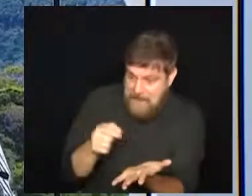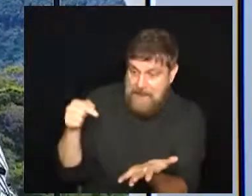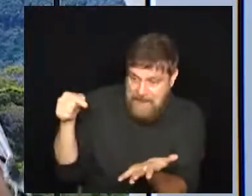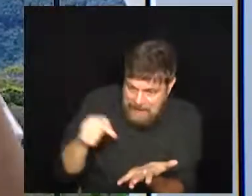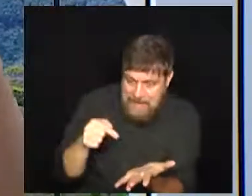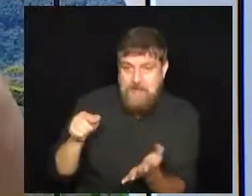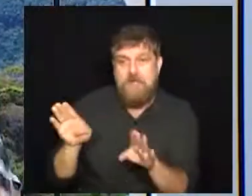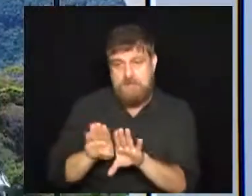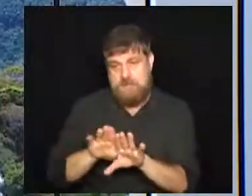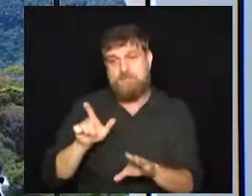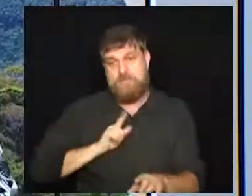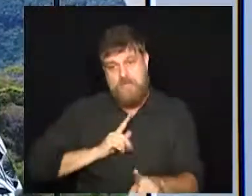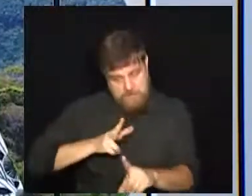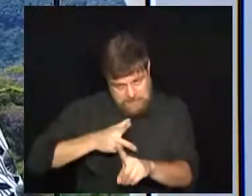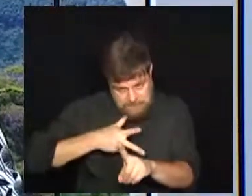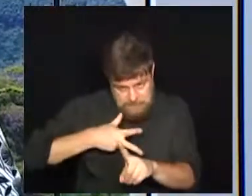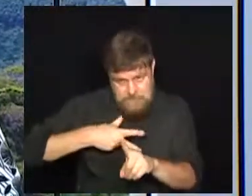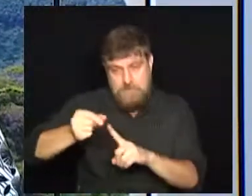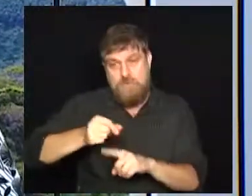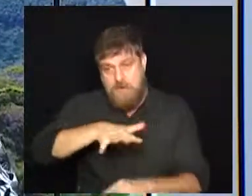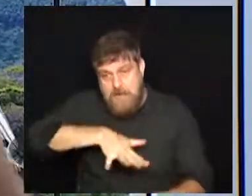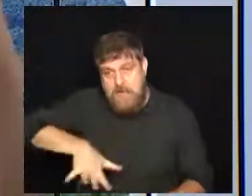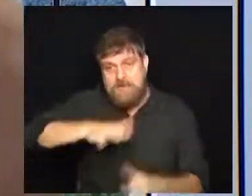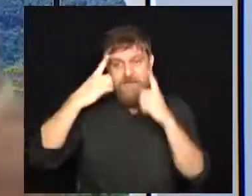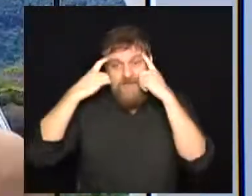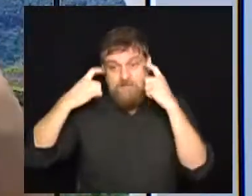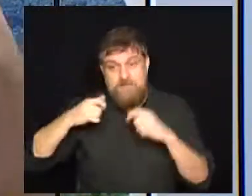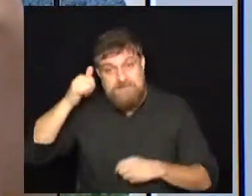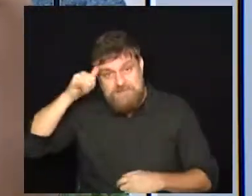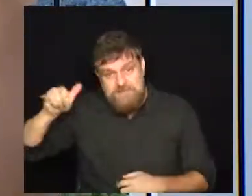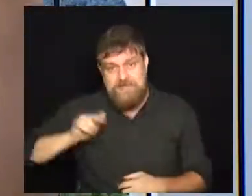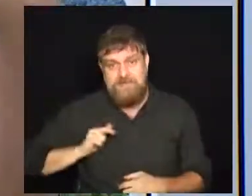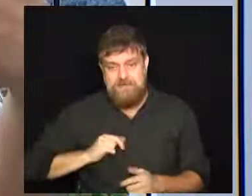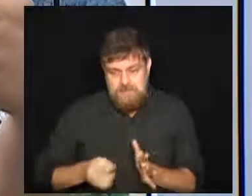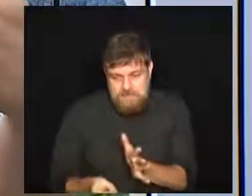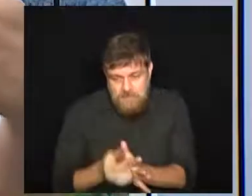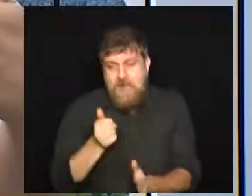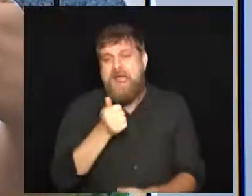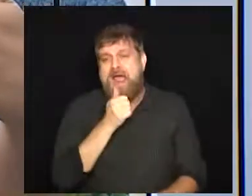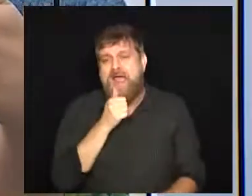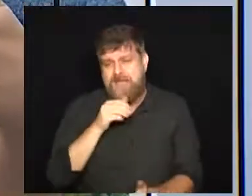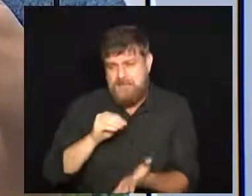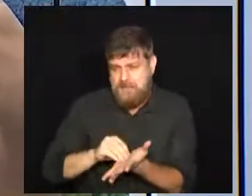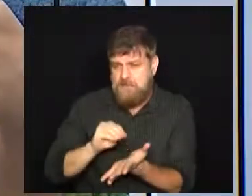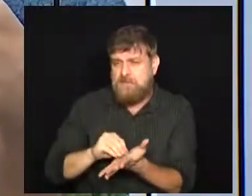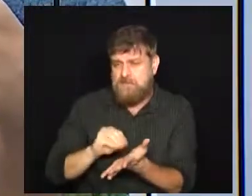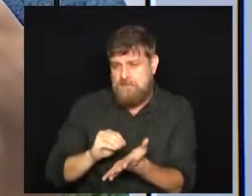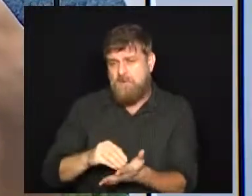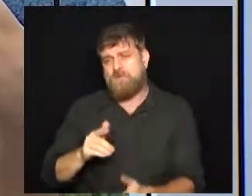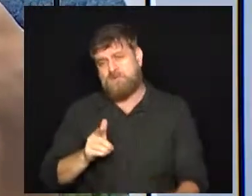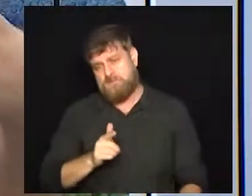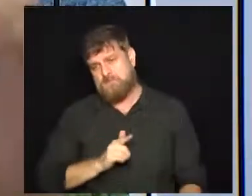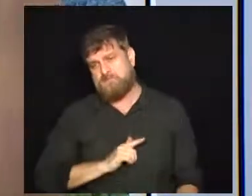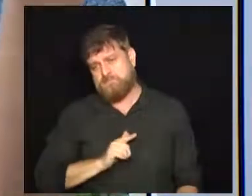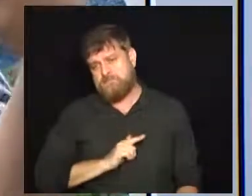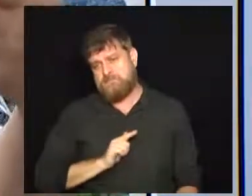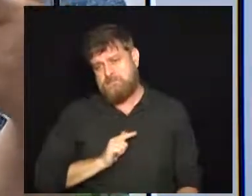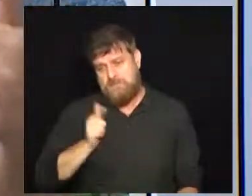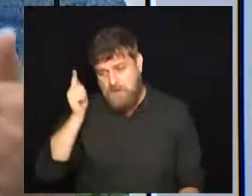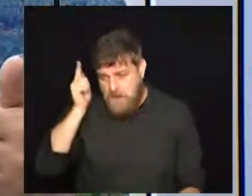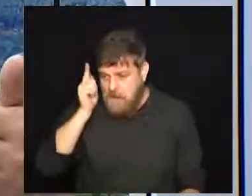leve, também é outra conquista. Tem muita conquista ainda para a gente